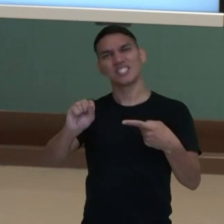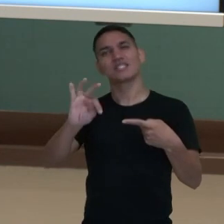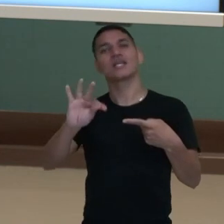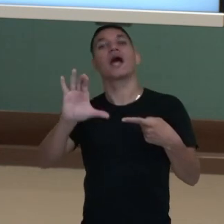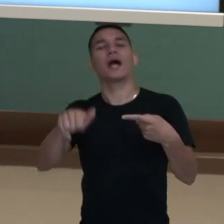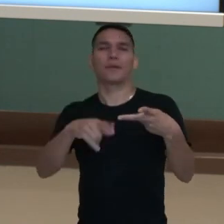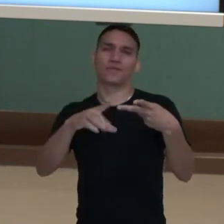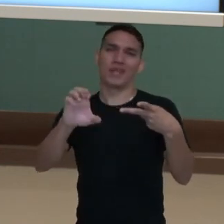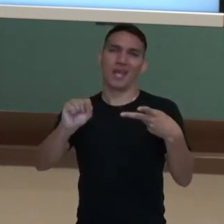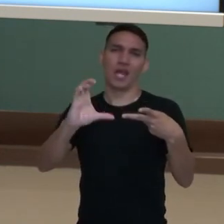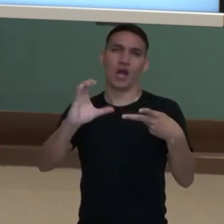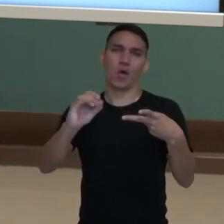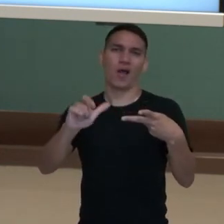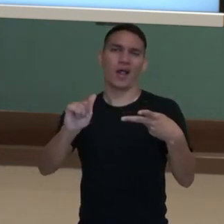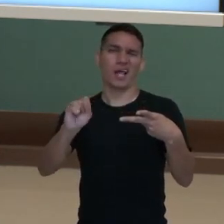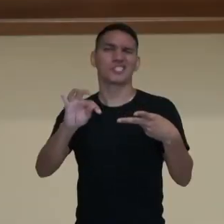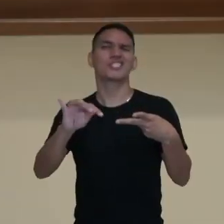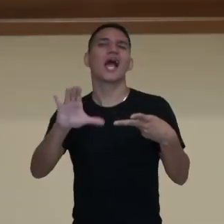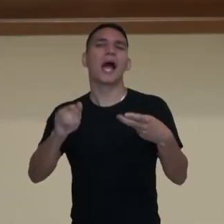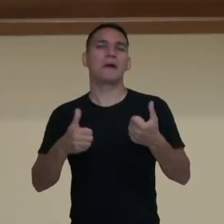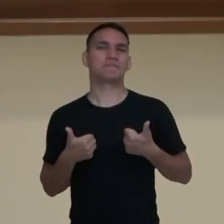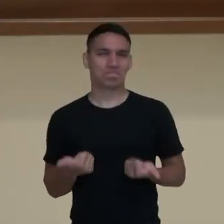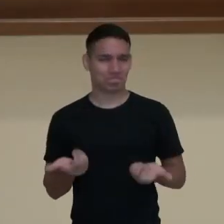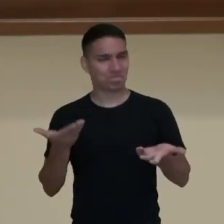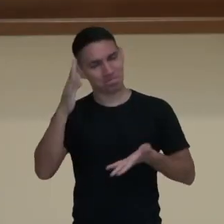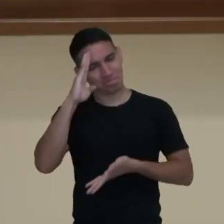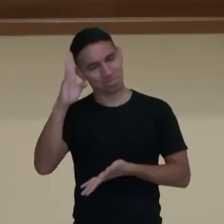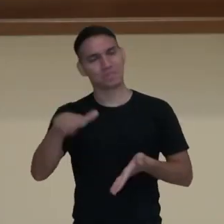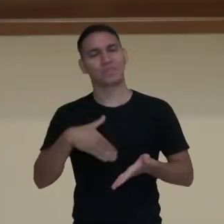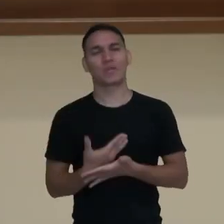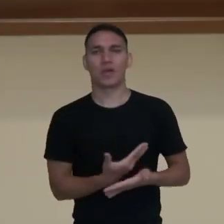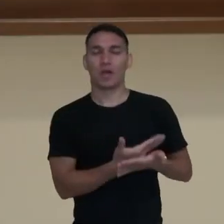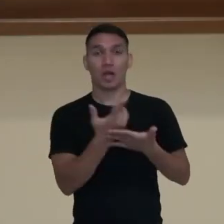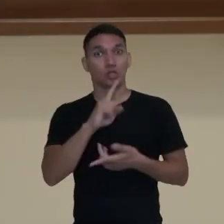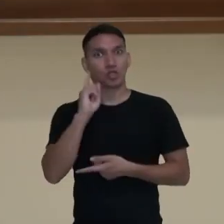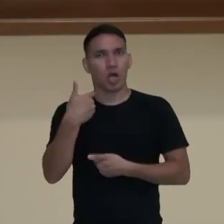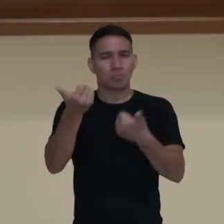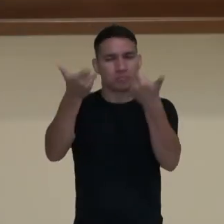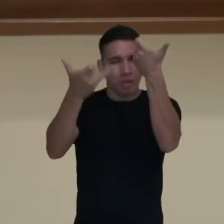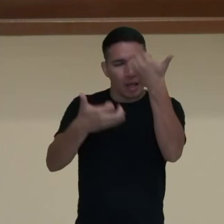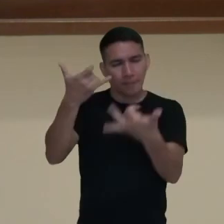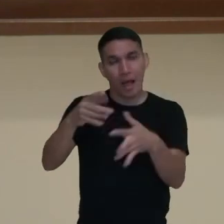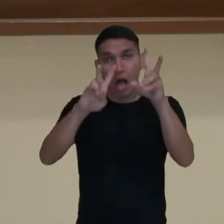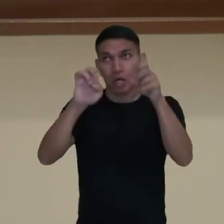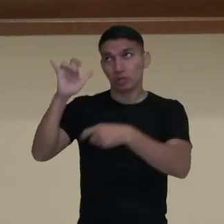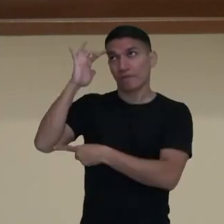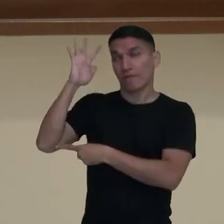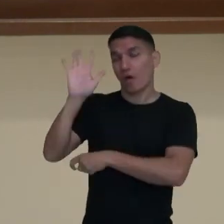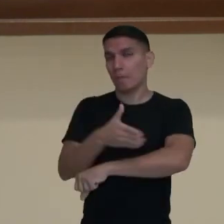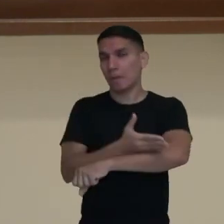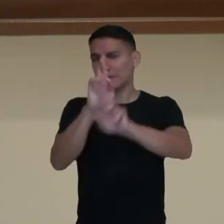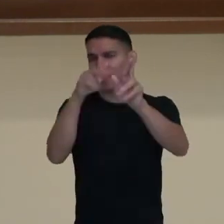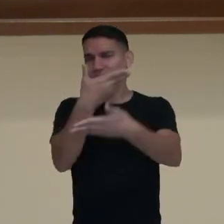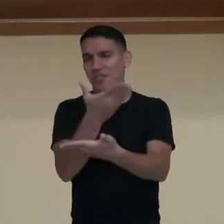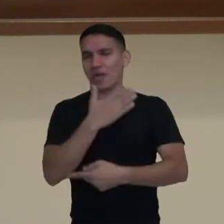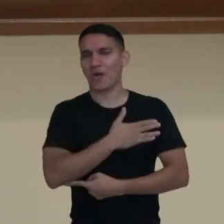e a escolástica. Certo, gente? Então conversamos um pouco sobre a filosofia medieval, espero que vocês